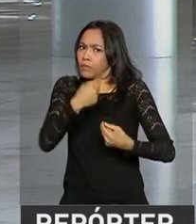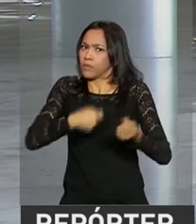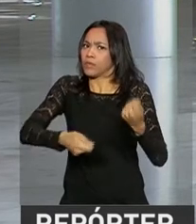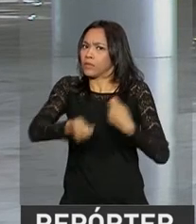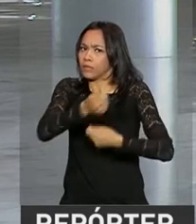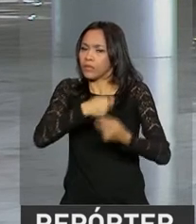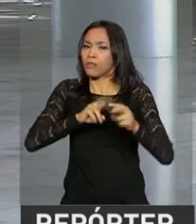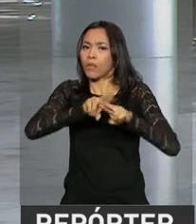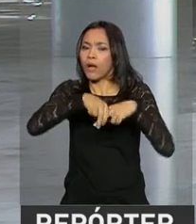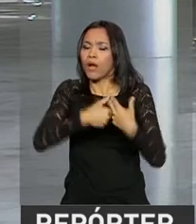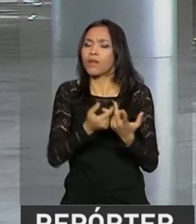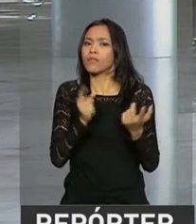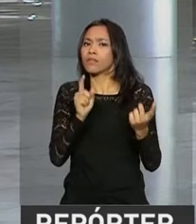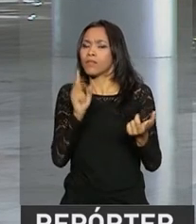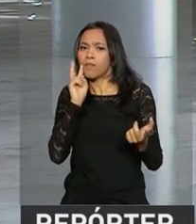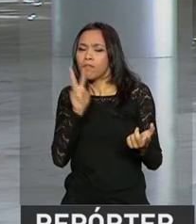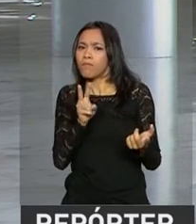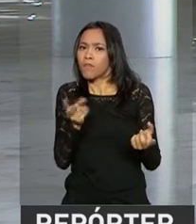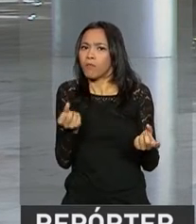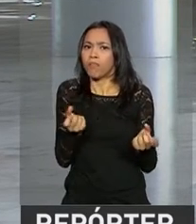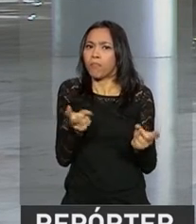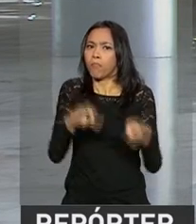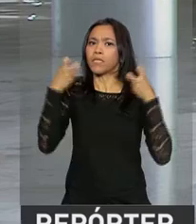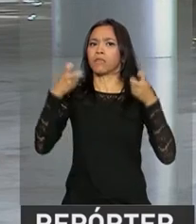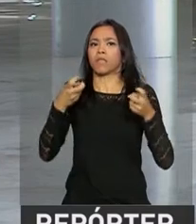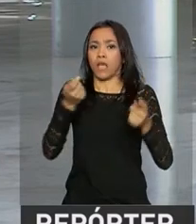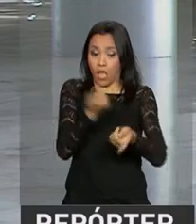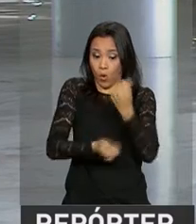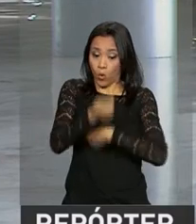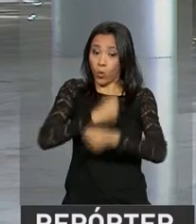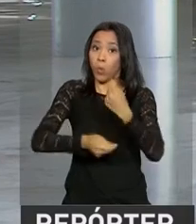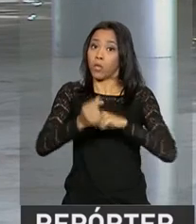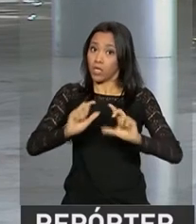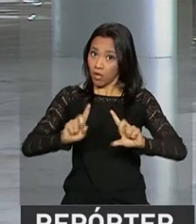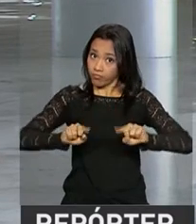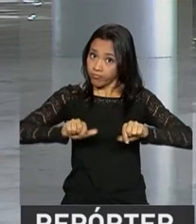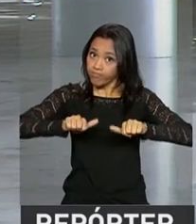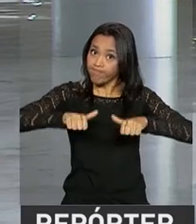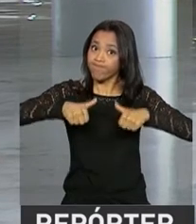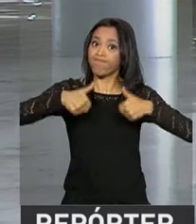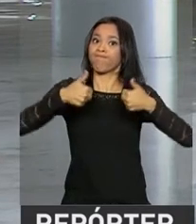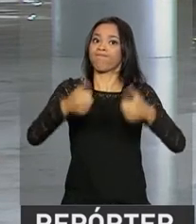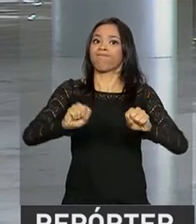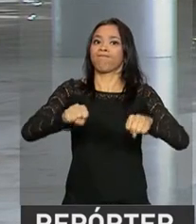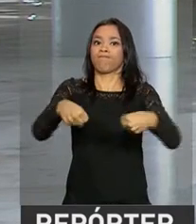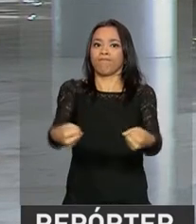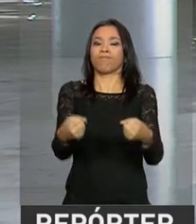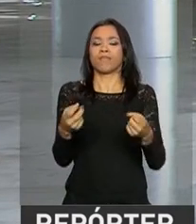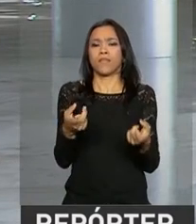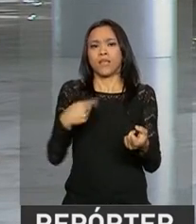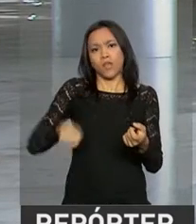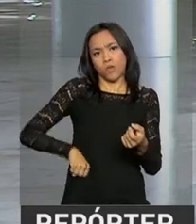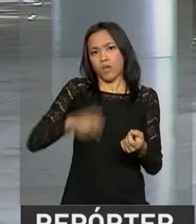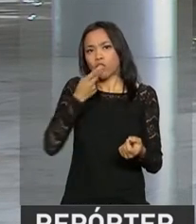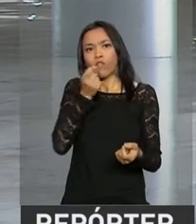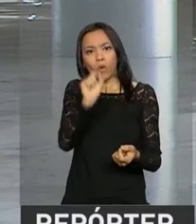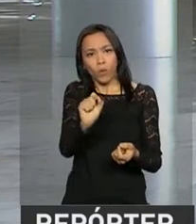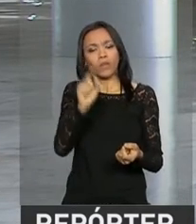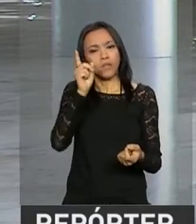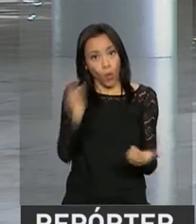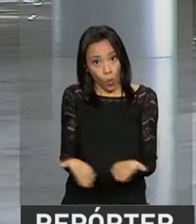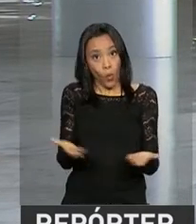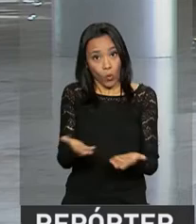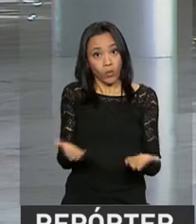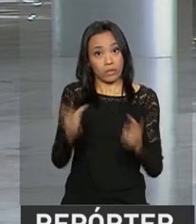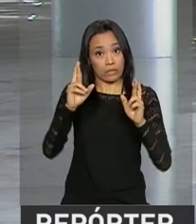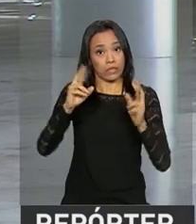por conta dos sinais de recuperação das duas economias. Ainda de acordo com o embaixador, há a expectativa de que sejam assinados